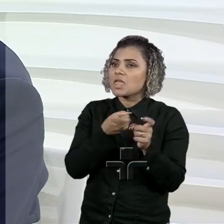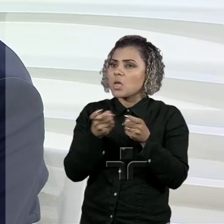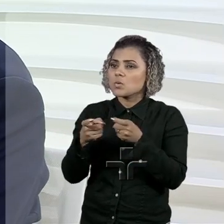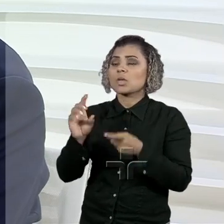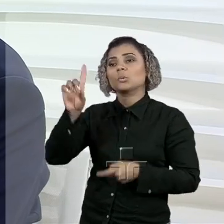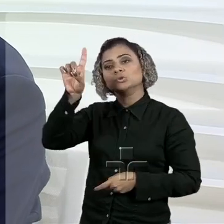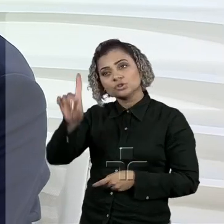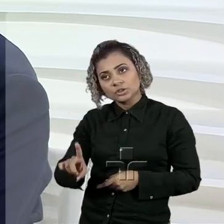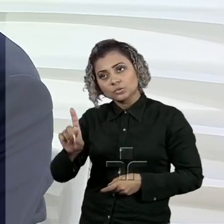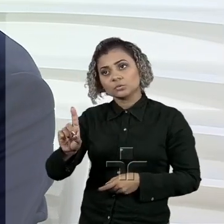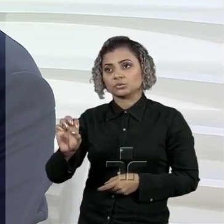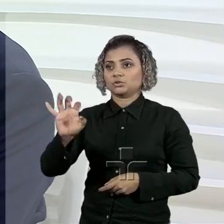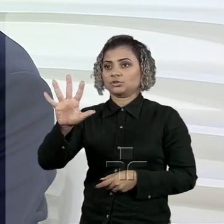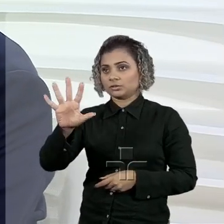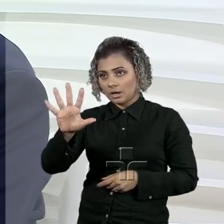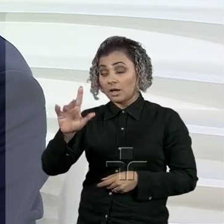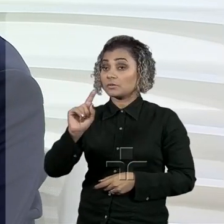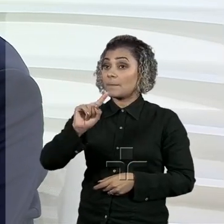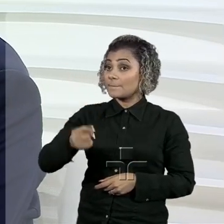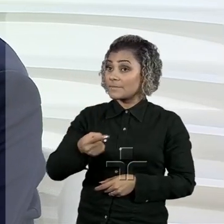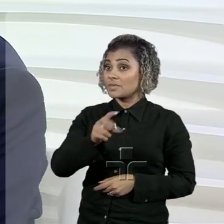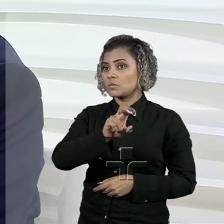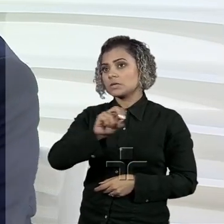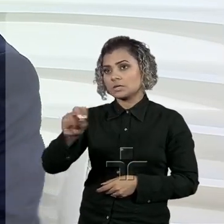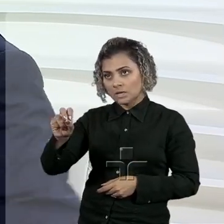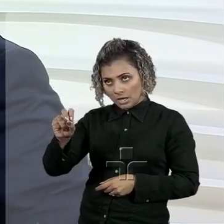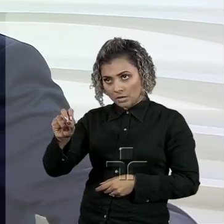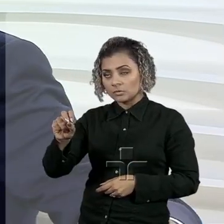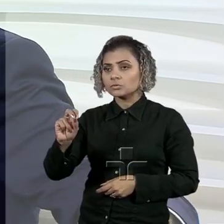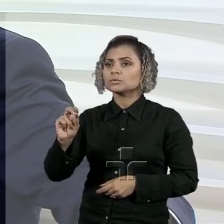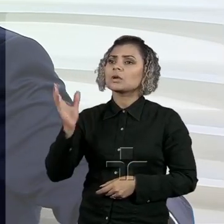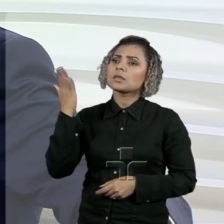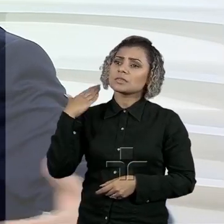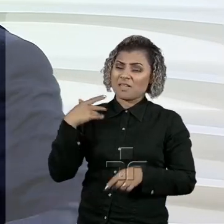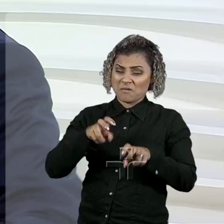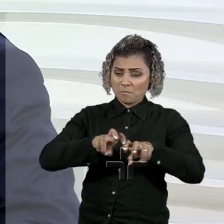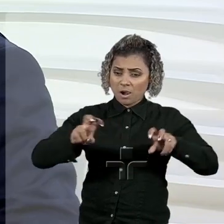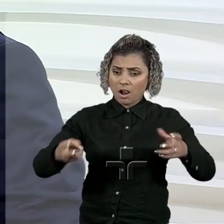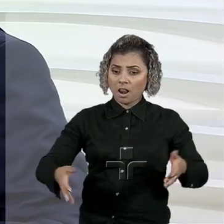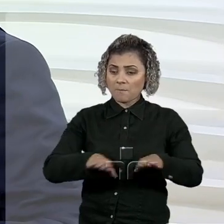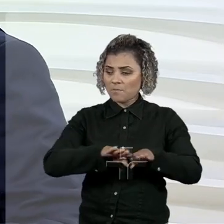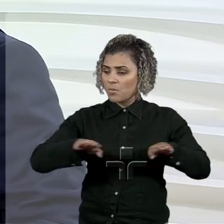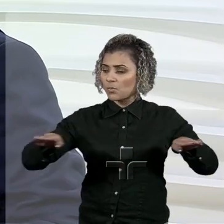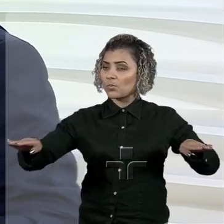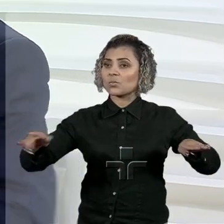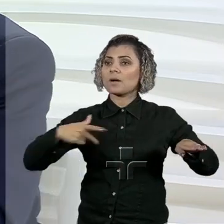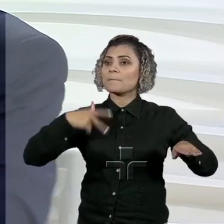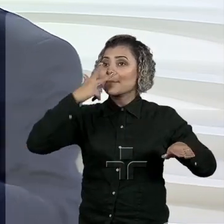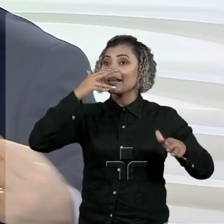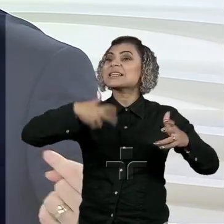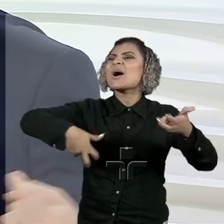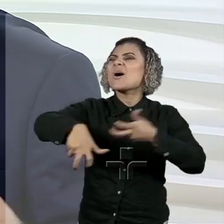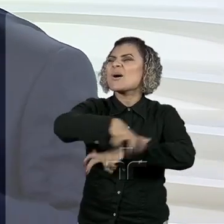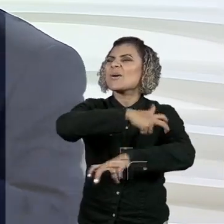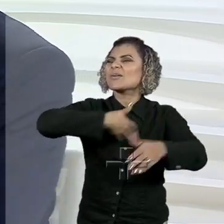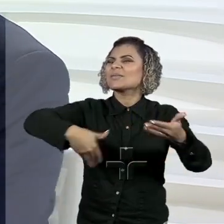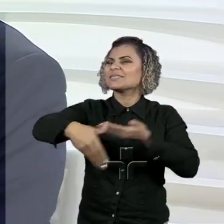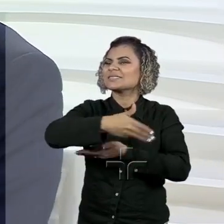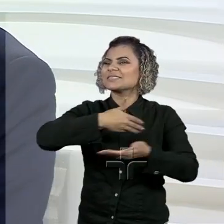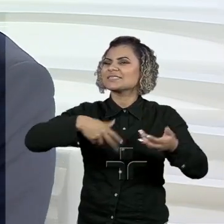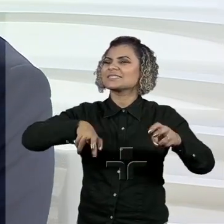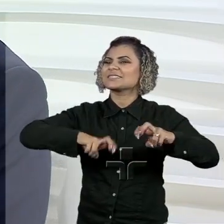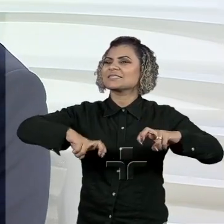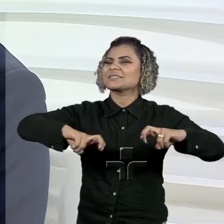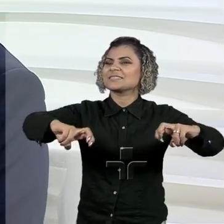da rede estadual, com 1.500, a última mesa era mais ou menos um Roda Viva, só que com os professores